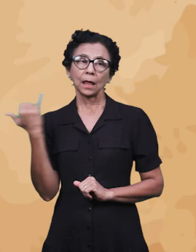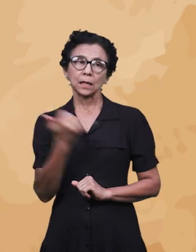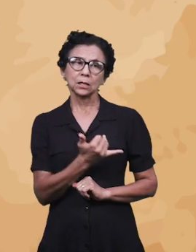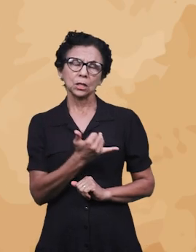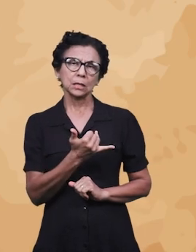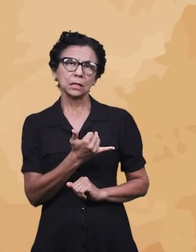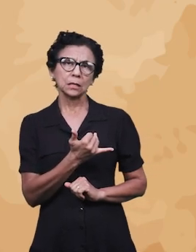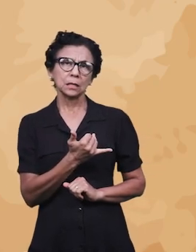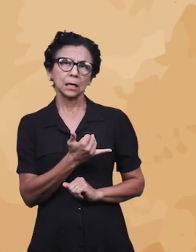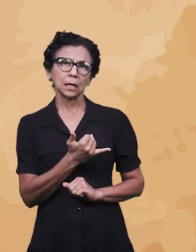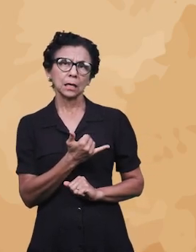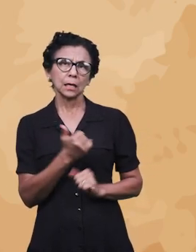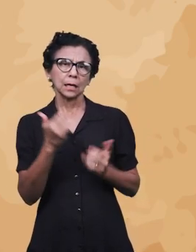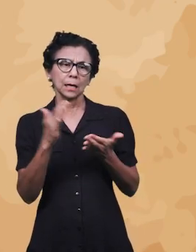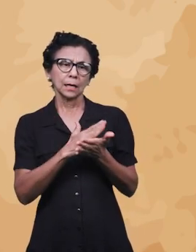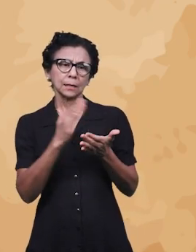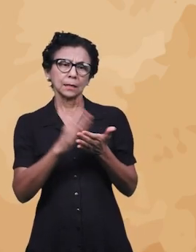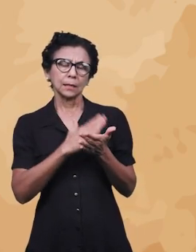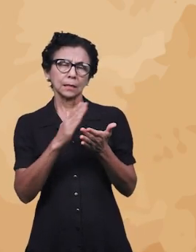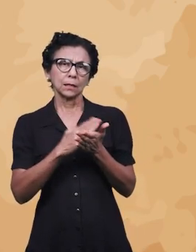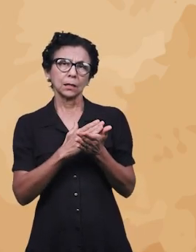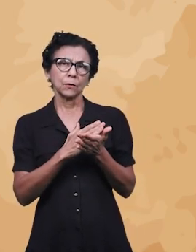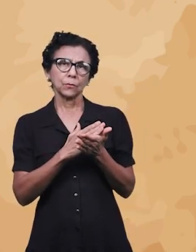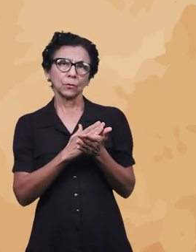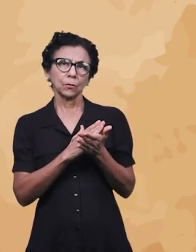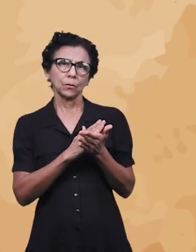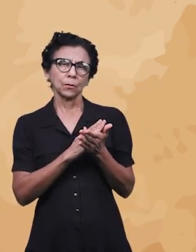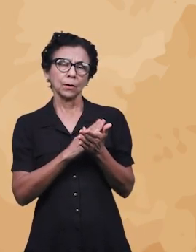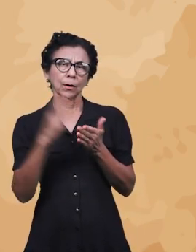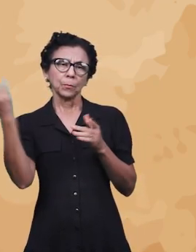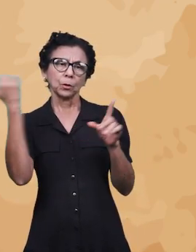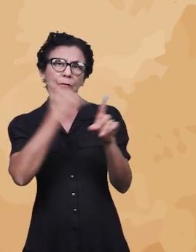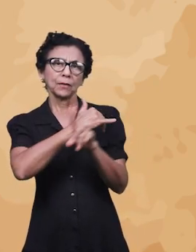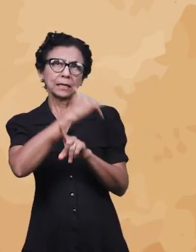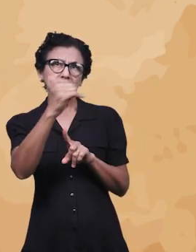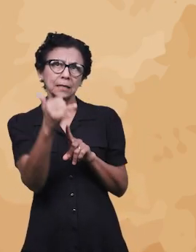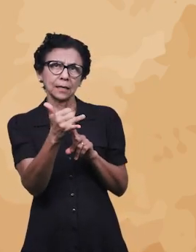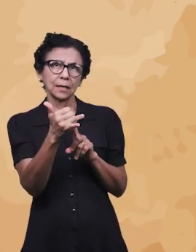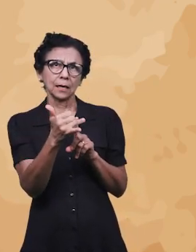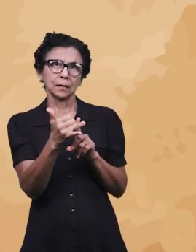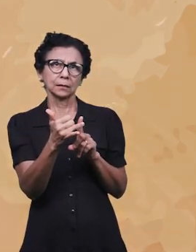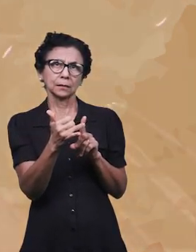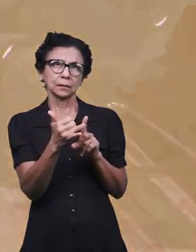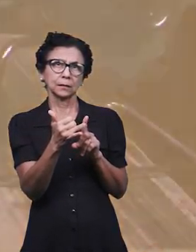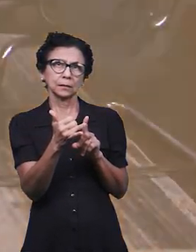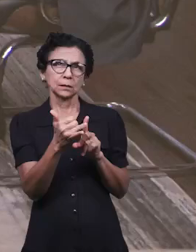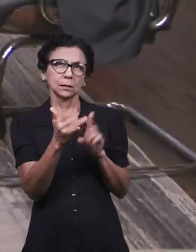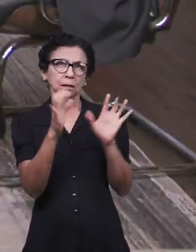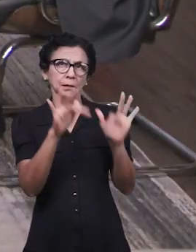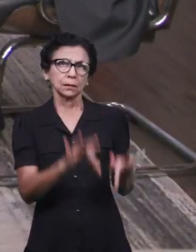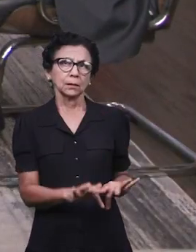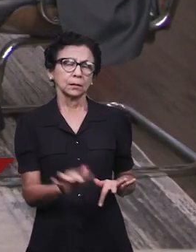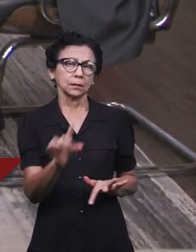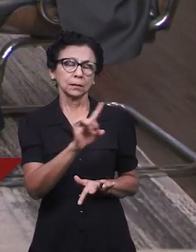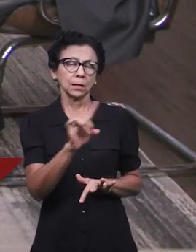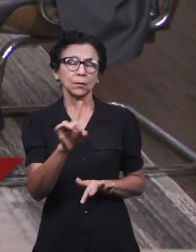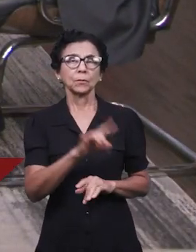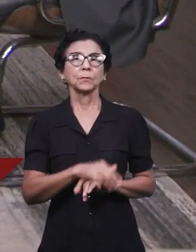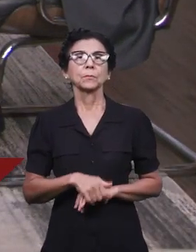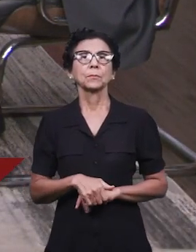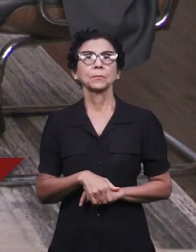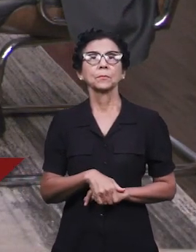a profecia, não cedes. Porque a igreja, ele estava escrevendo para João. João,